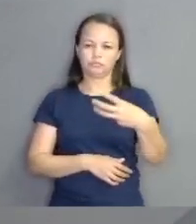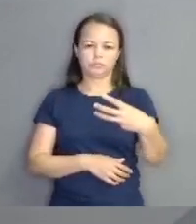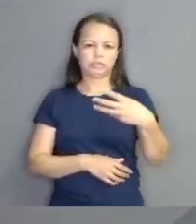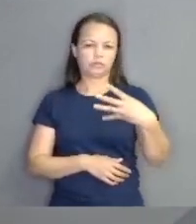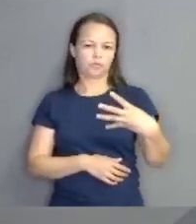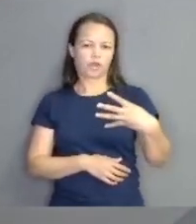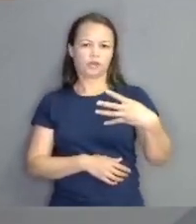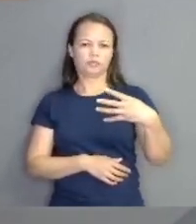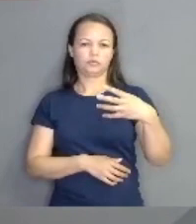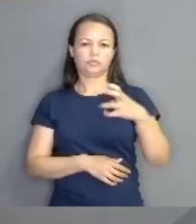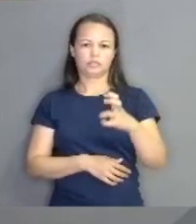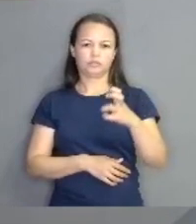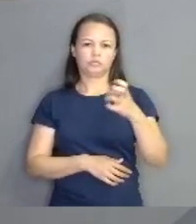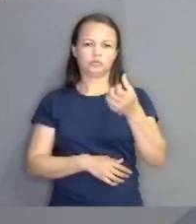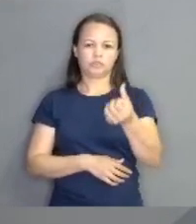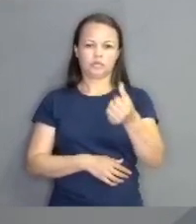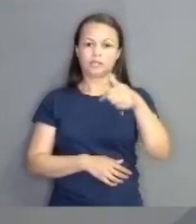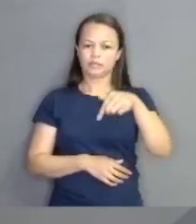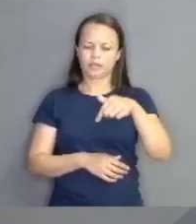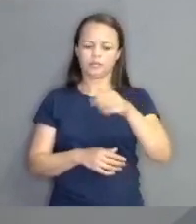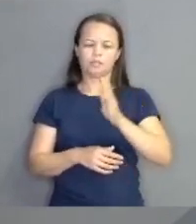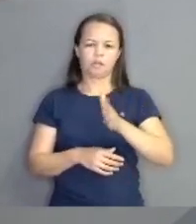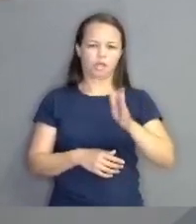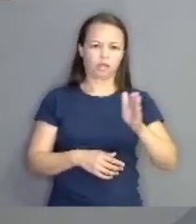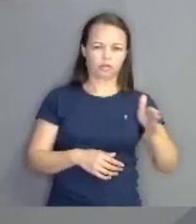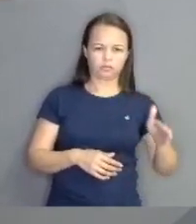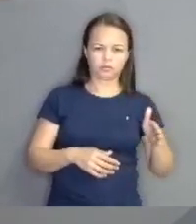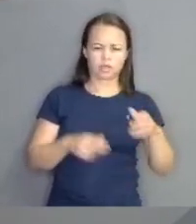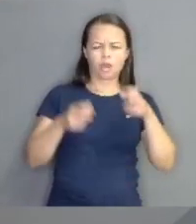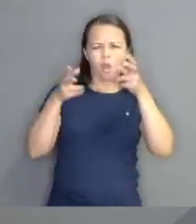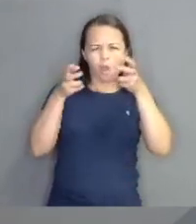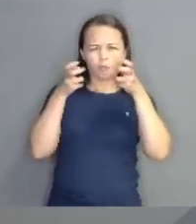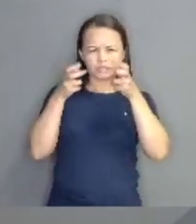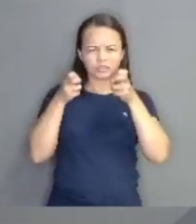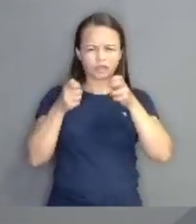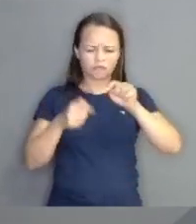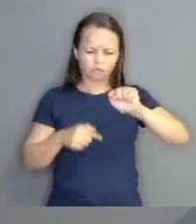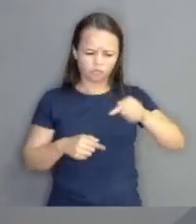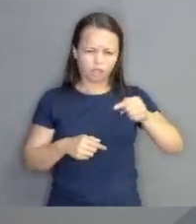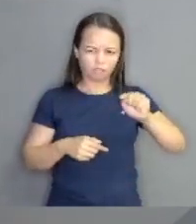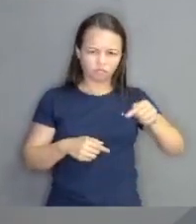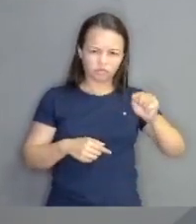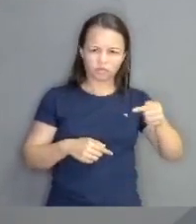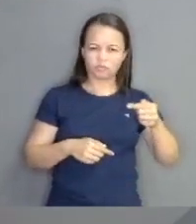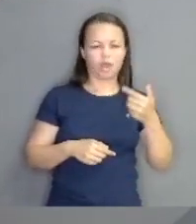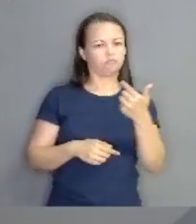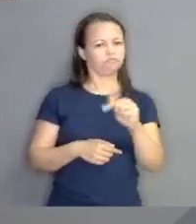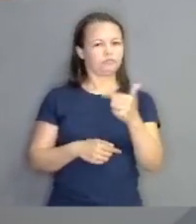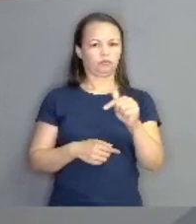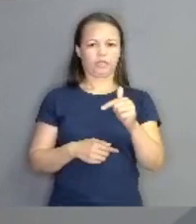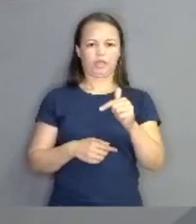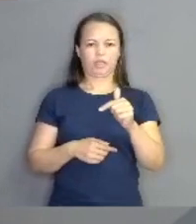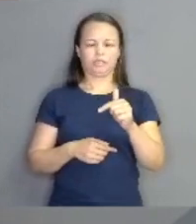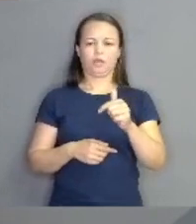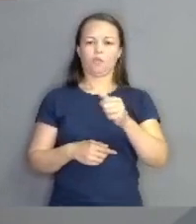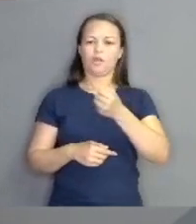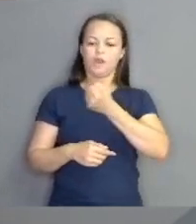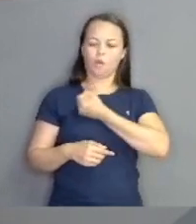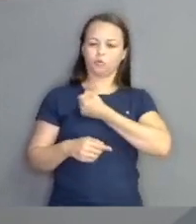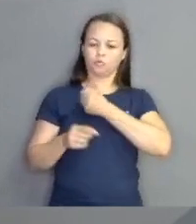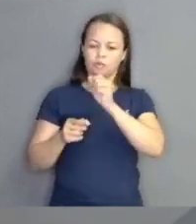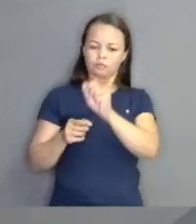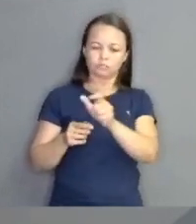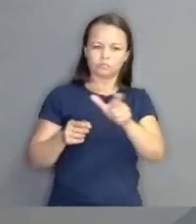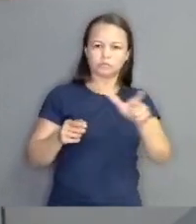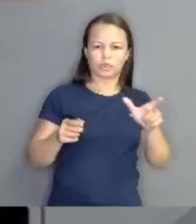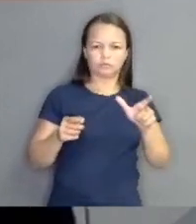7 e assim sucessivamente. Observe que ele não tem nenhuma vírgula, ele é um número inteiro,